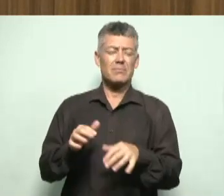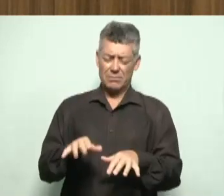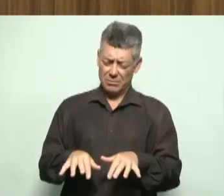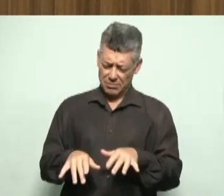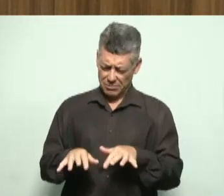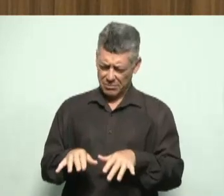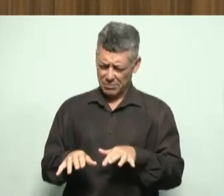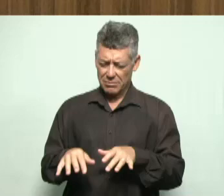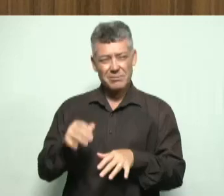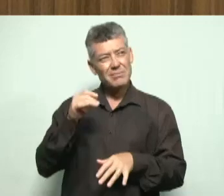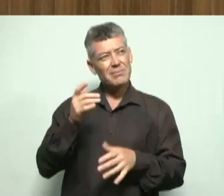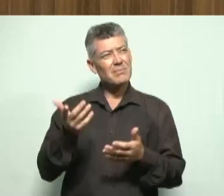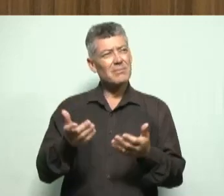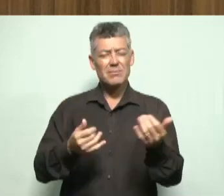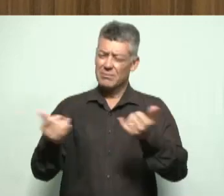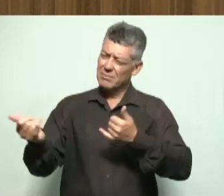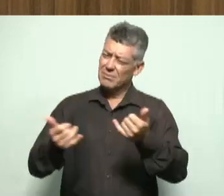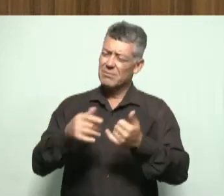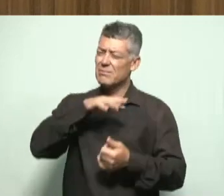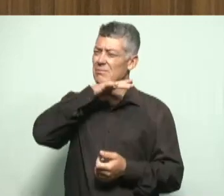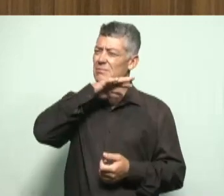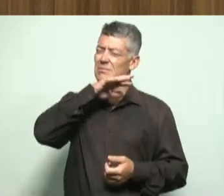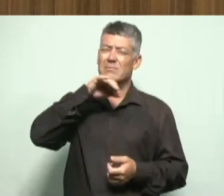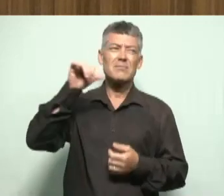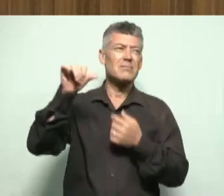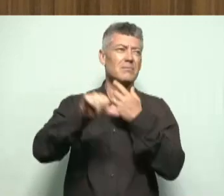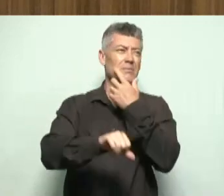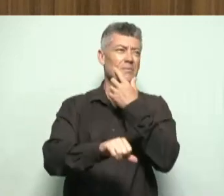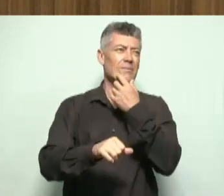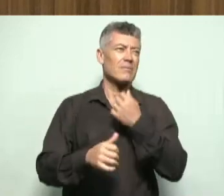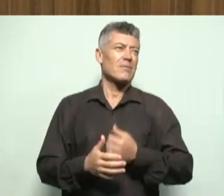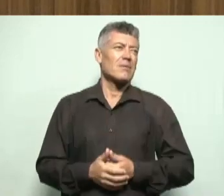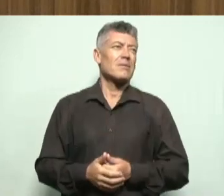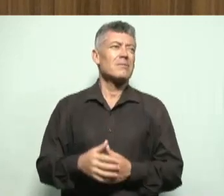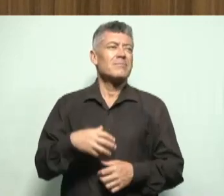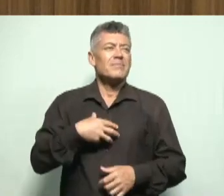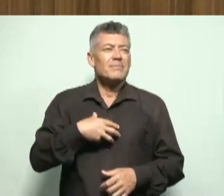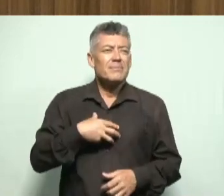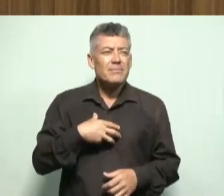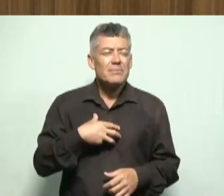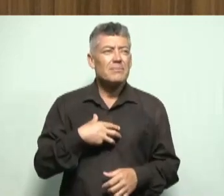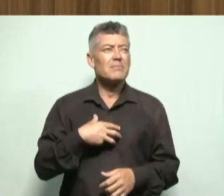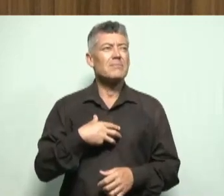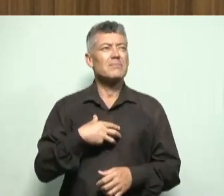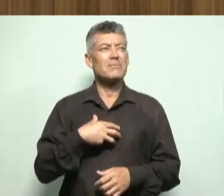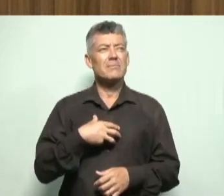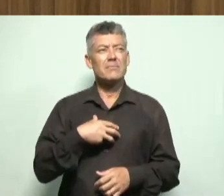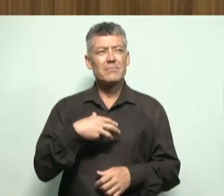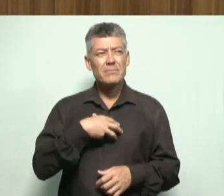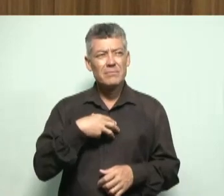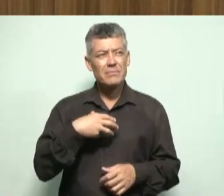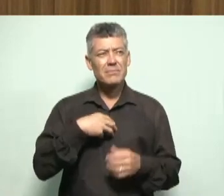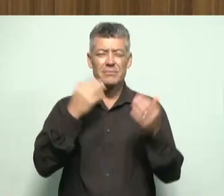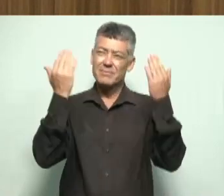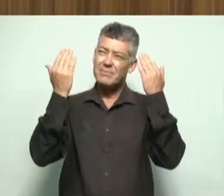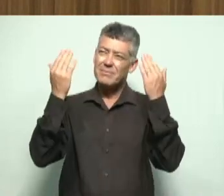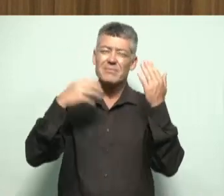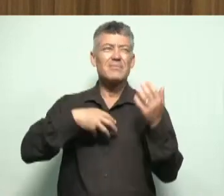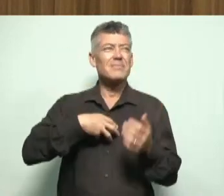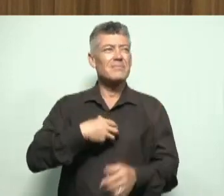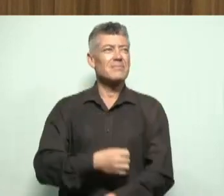porque é tanta notícia ruim, vereador Bispo, que isso mexe, acaba que mexe com o nosso psicológico, mexe com o nosso